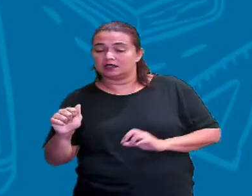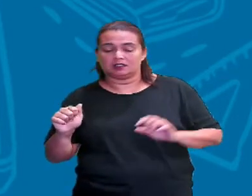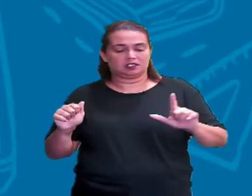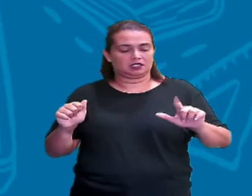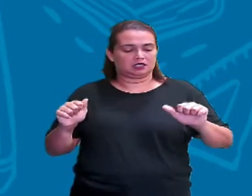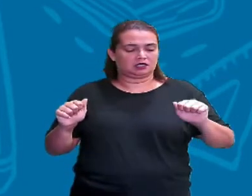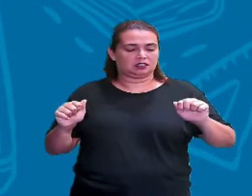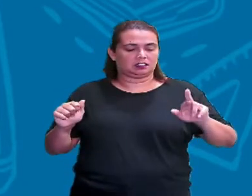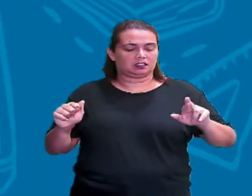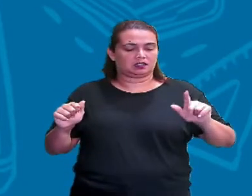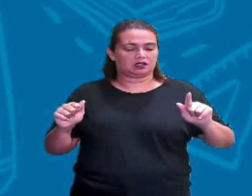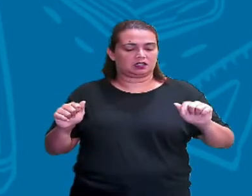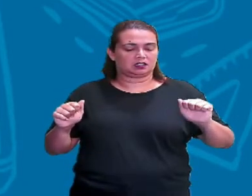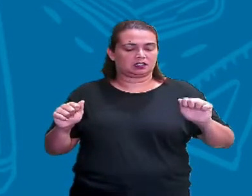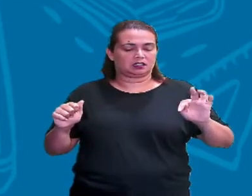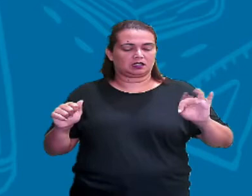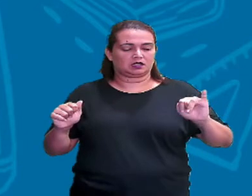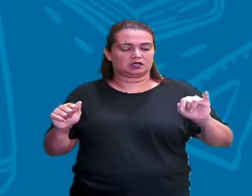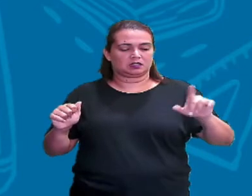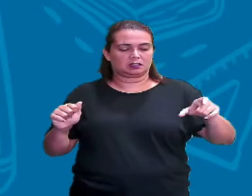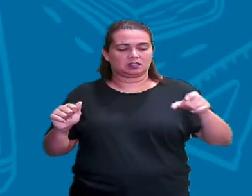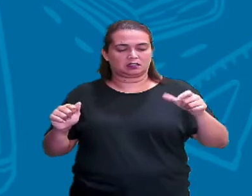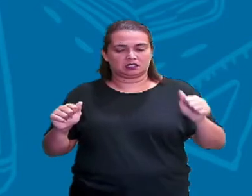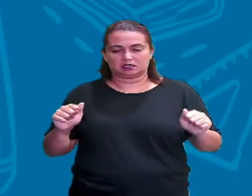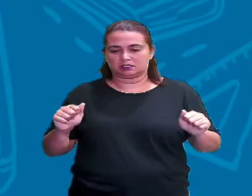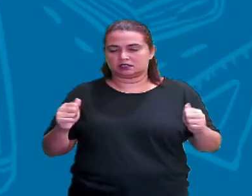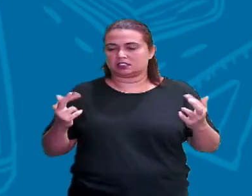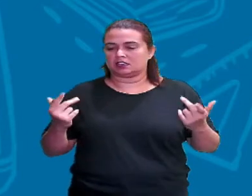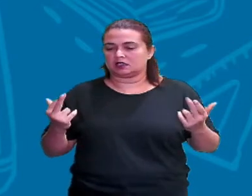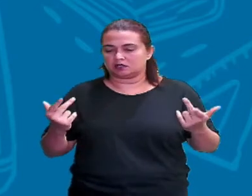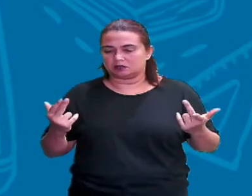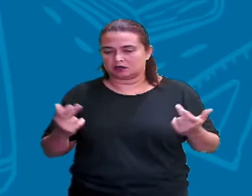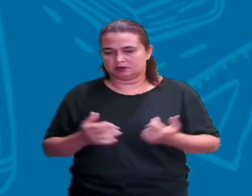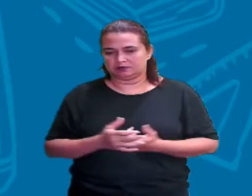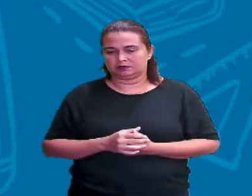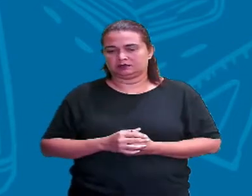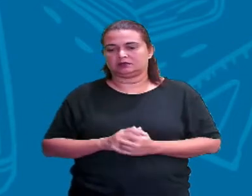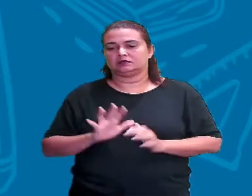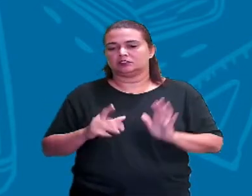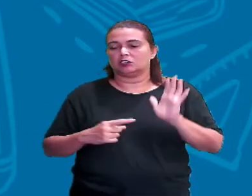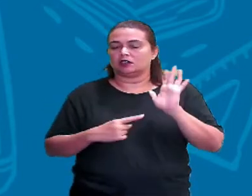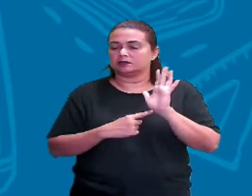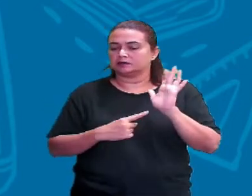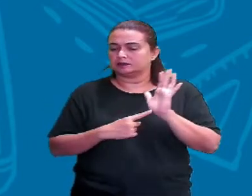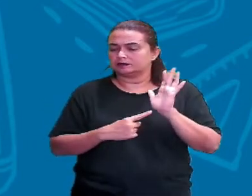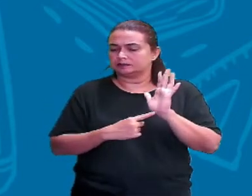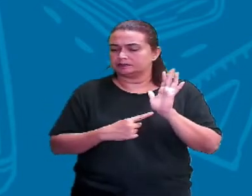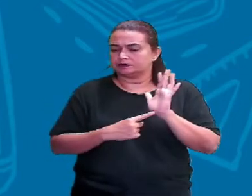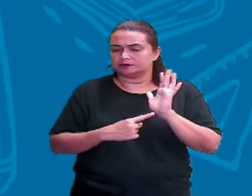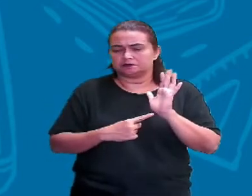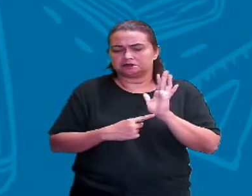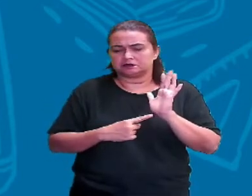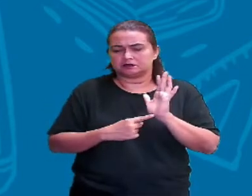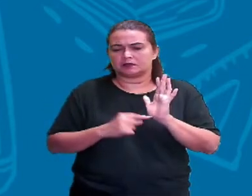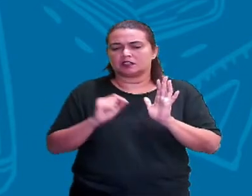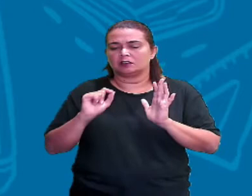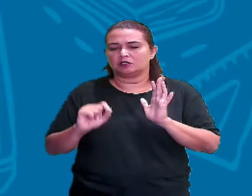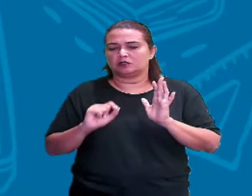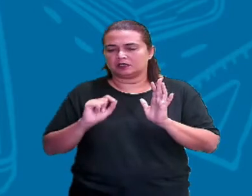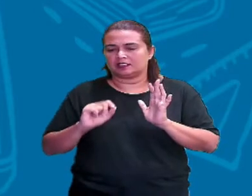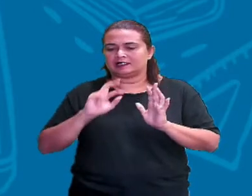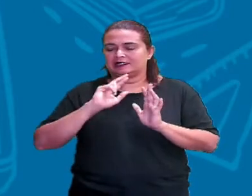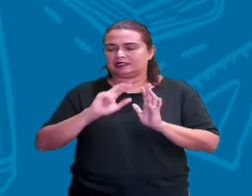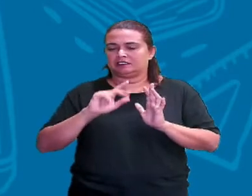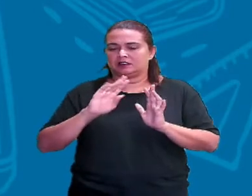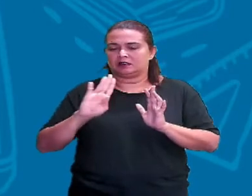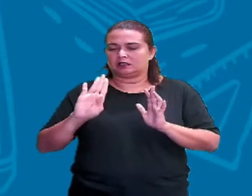Agora, sobre os sotaques, não é? Nós temos aí, olha, o ba, não é? Tchê, oxente, so,